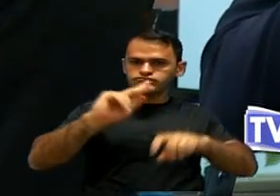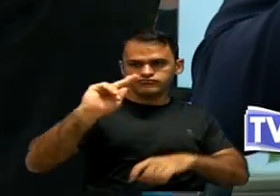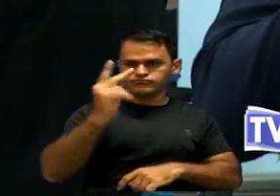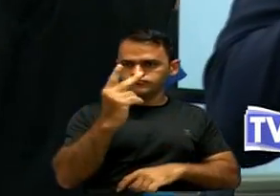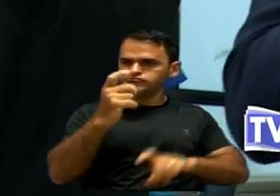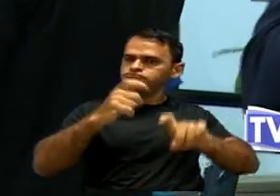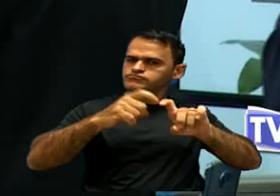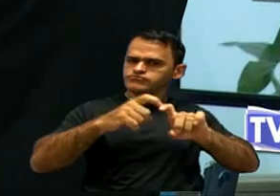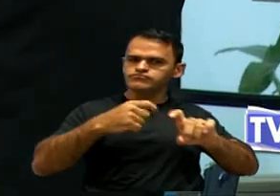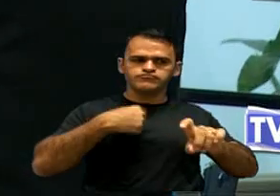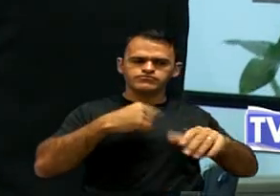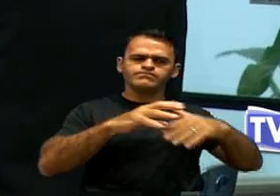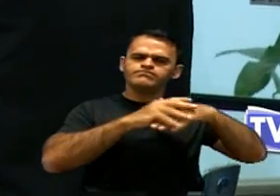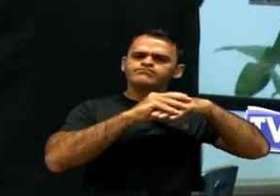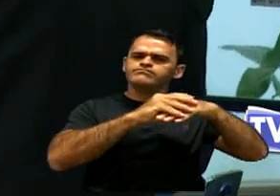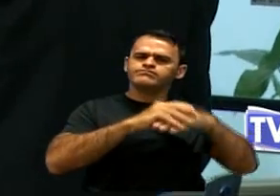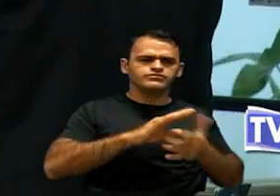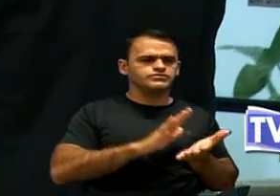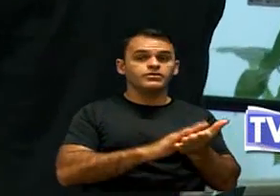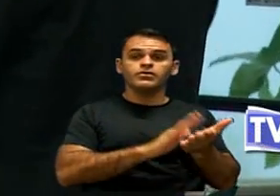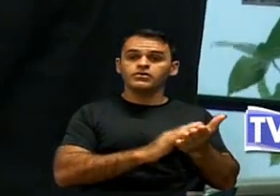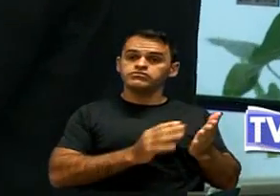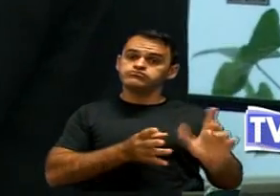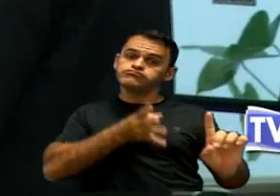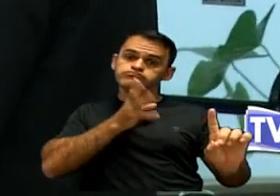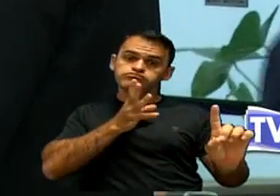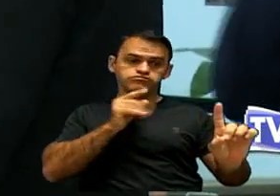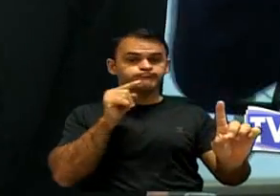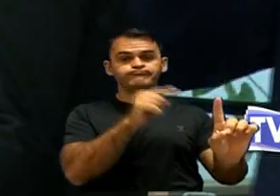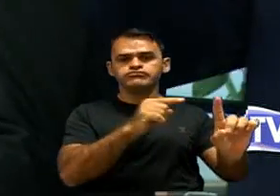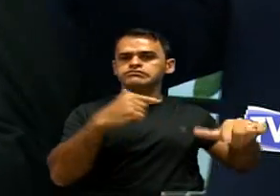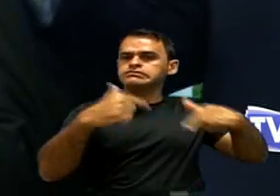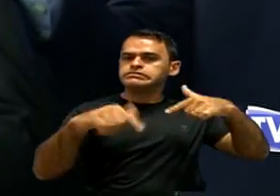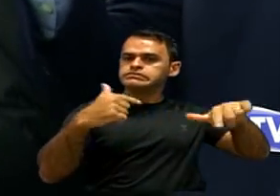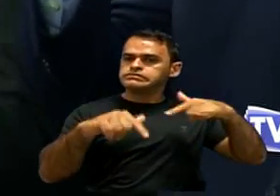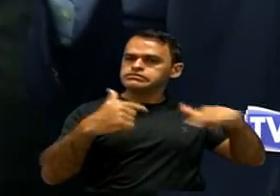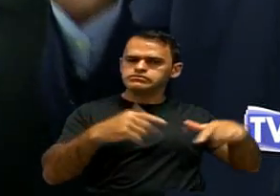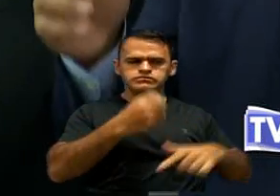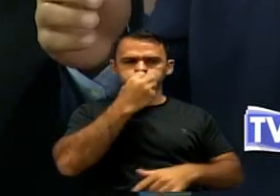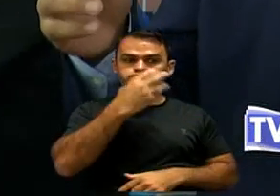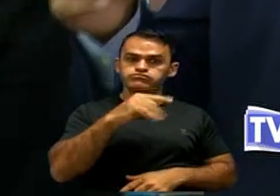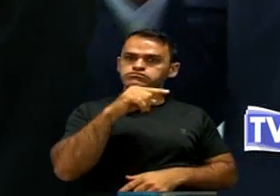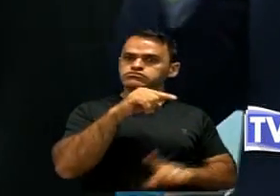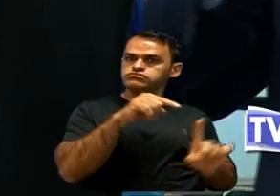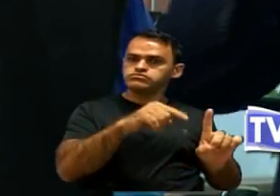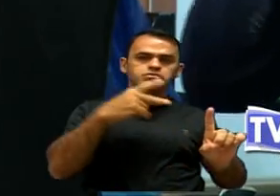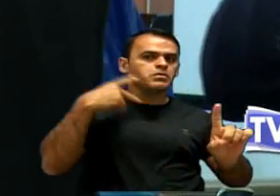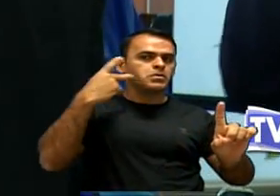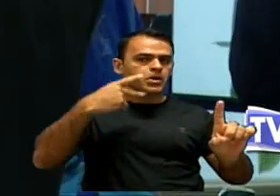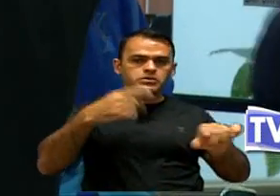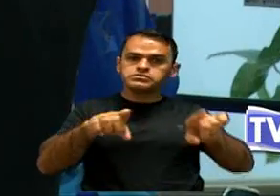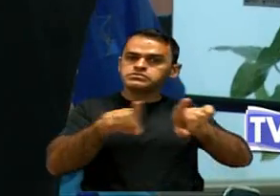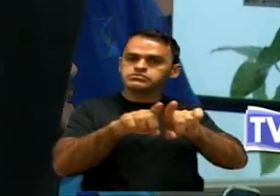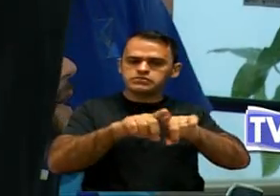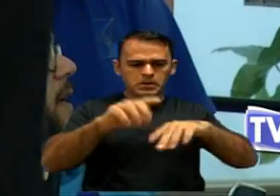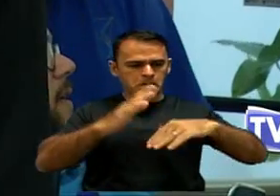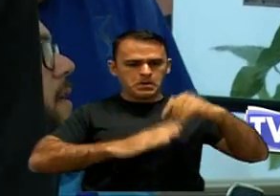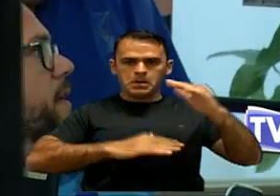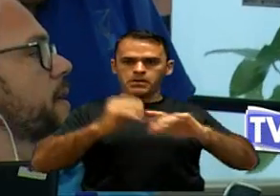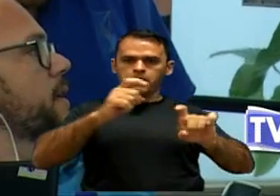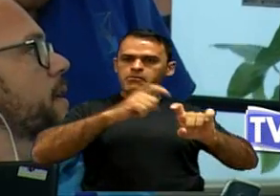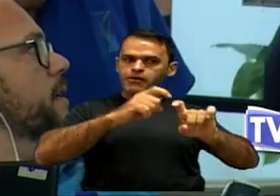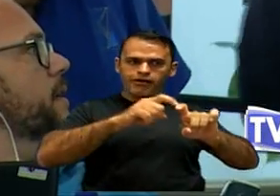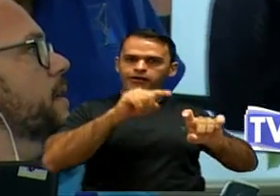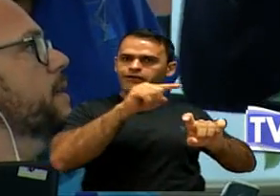cumprimento e posso dizer que conheço o trabalho de Vossa Excelência não somente como legislador, mas também como médico, que é o meu